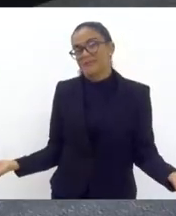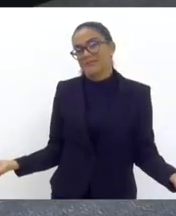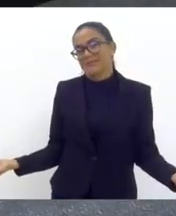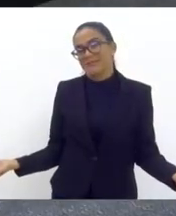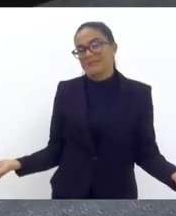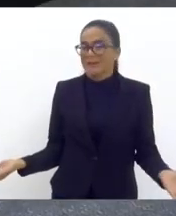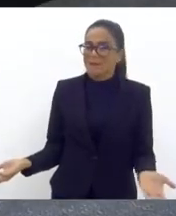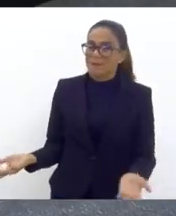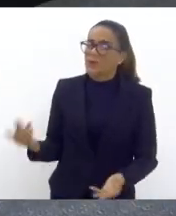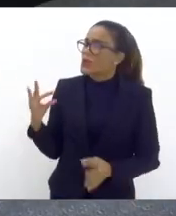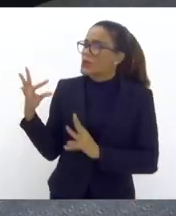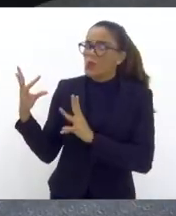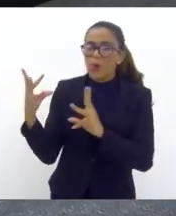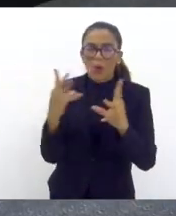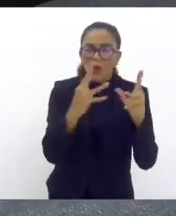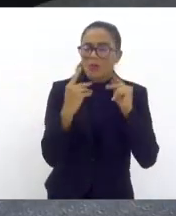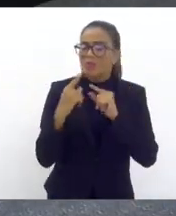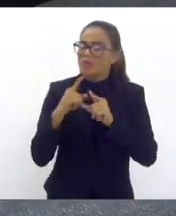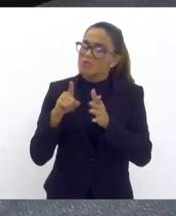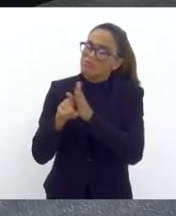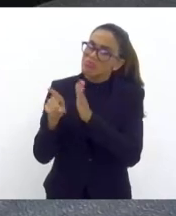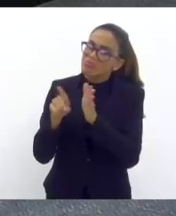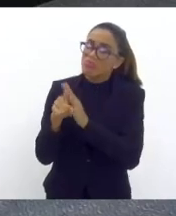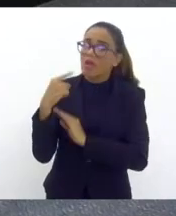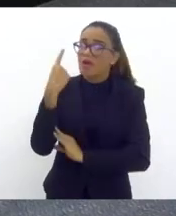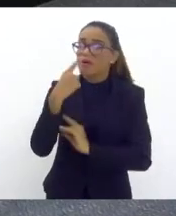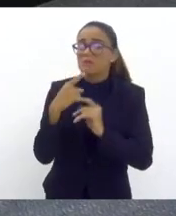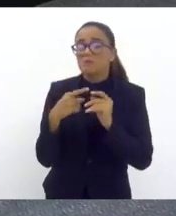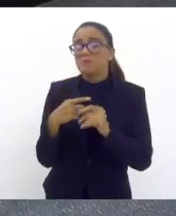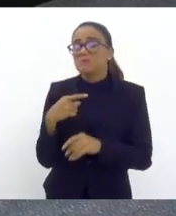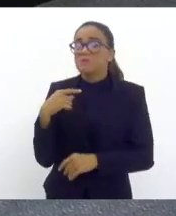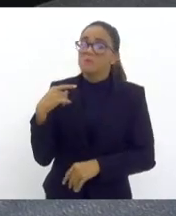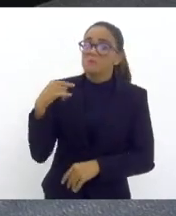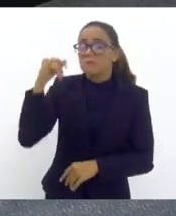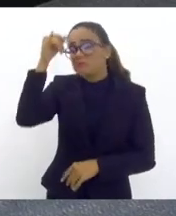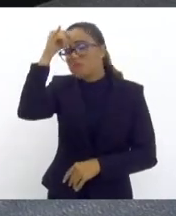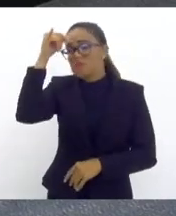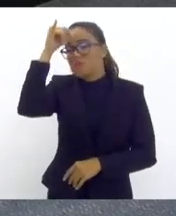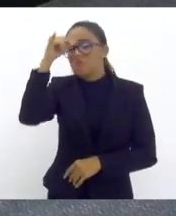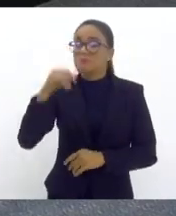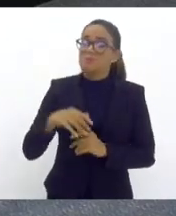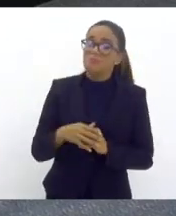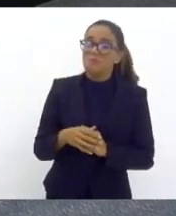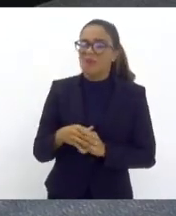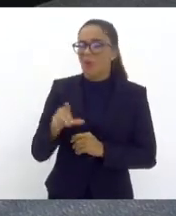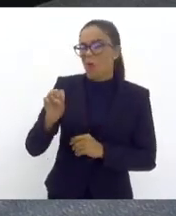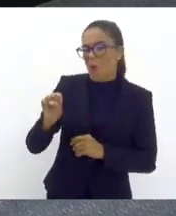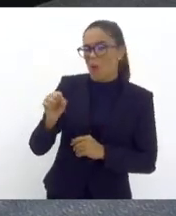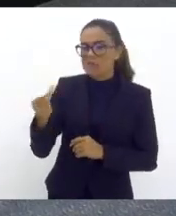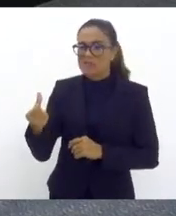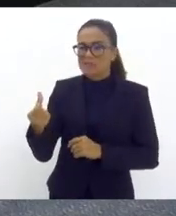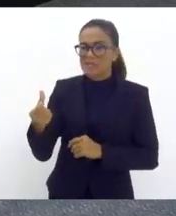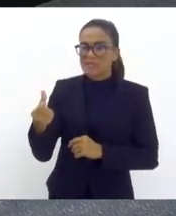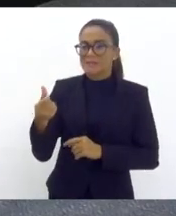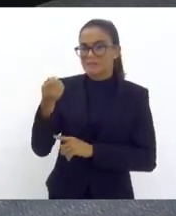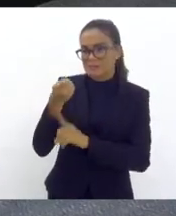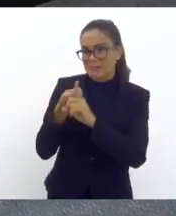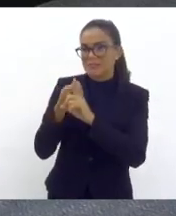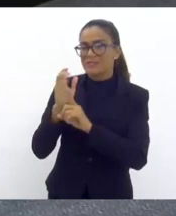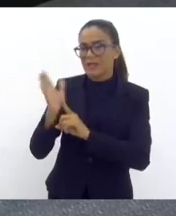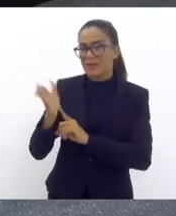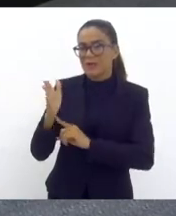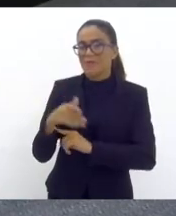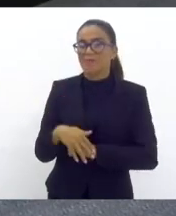todo mundo questionando e eles continuaram ele com cara de bobo não porque nós temos que agora Guarda tem um ano e seis meses já o contato de concessão